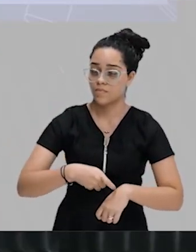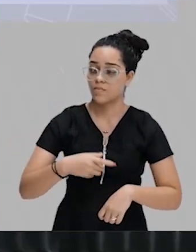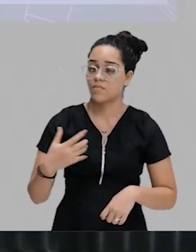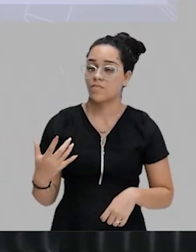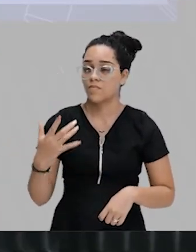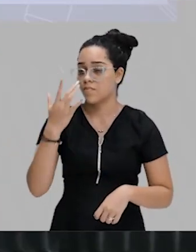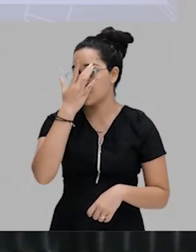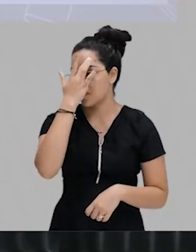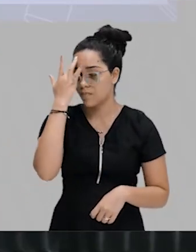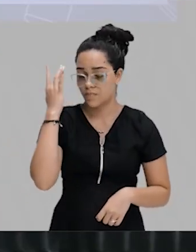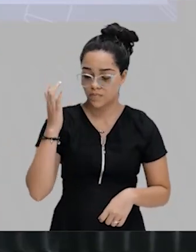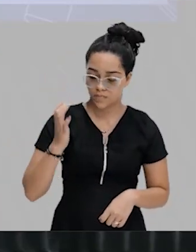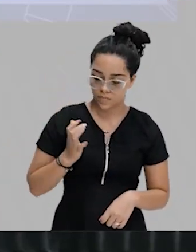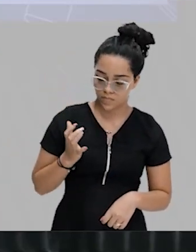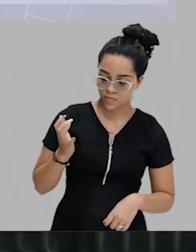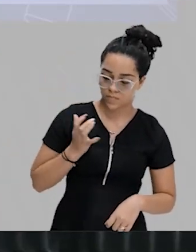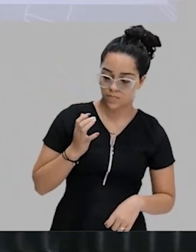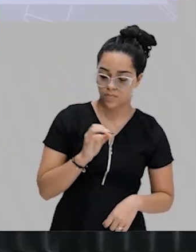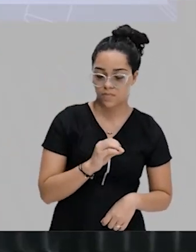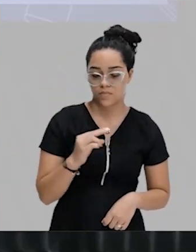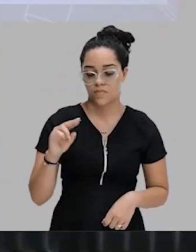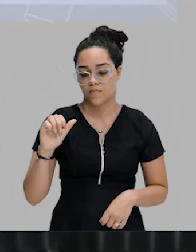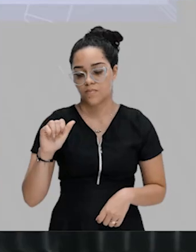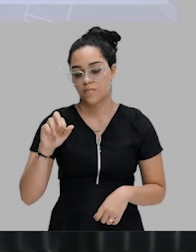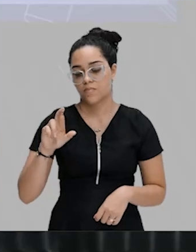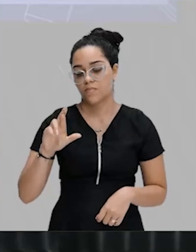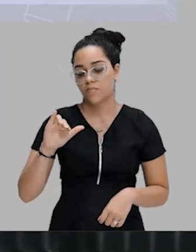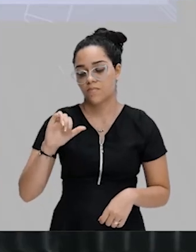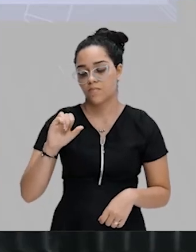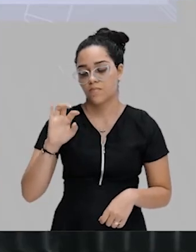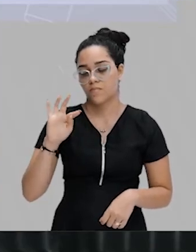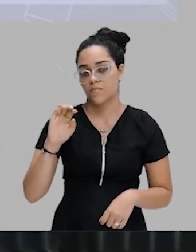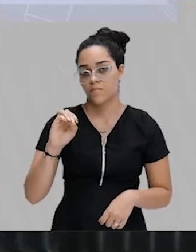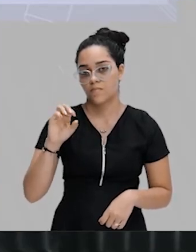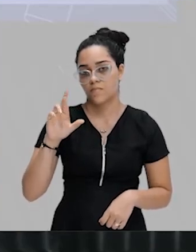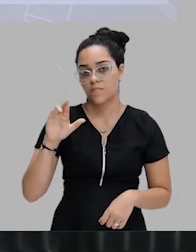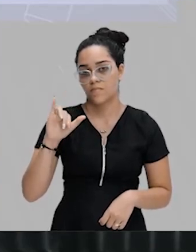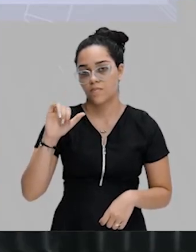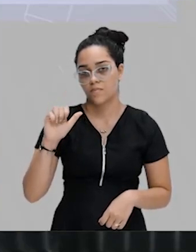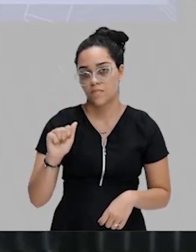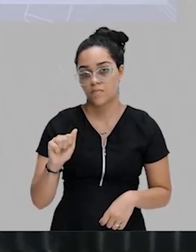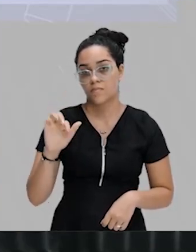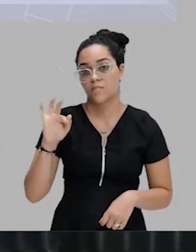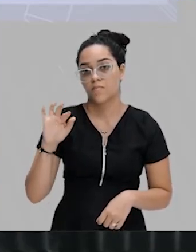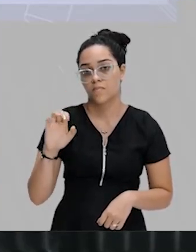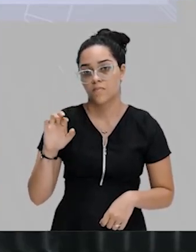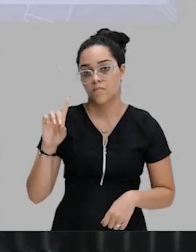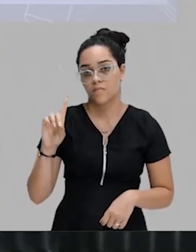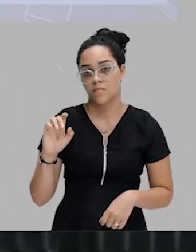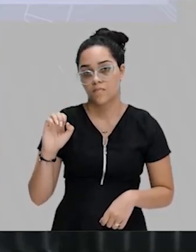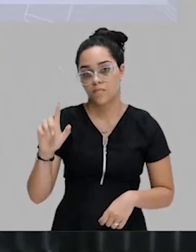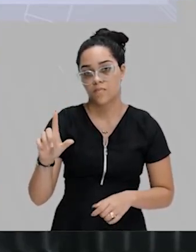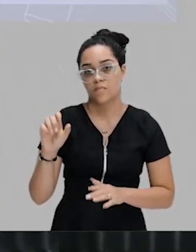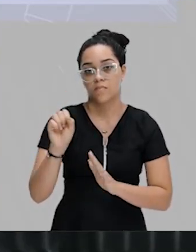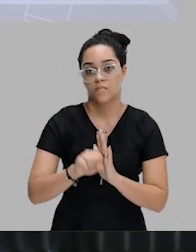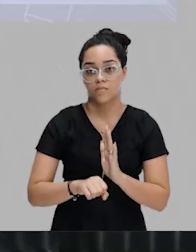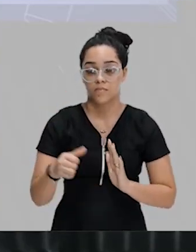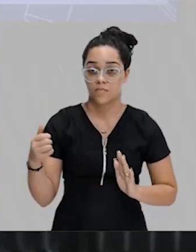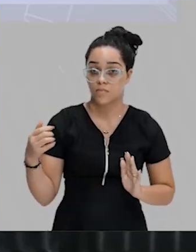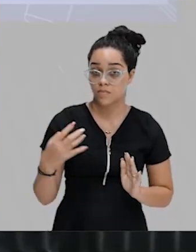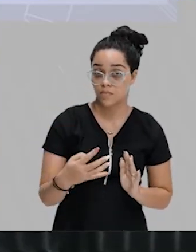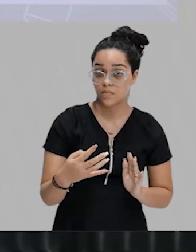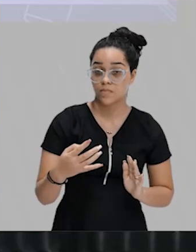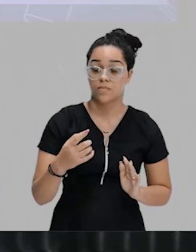nobreza ou a aristocracia feudal Durante o século XIV,